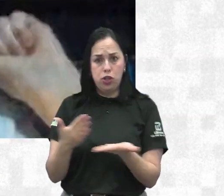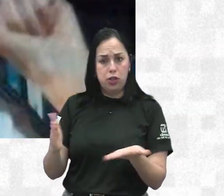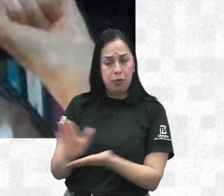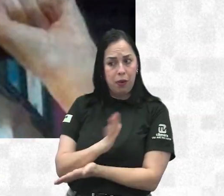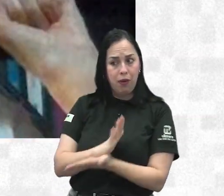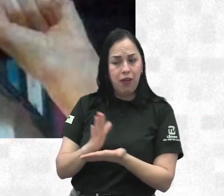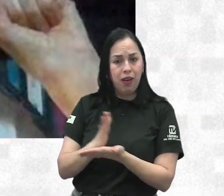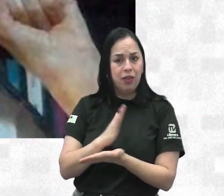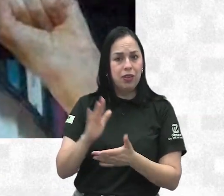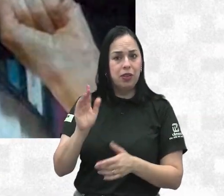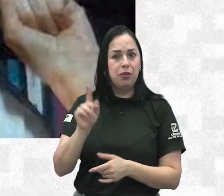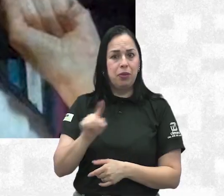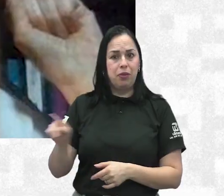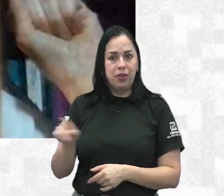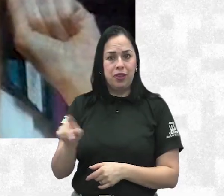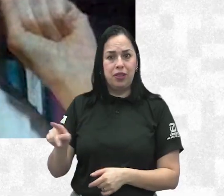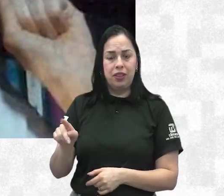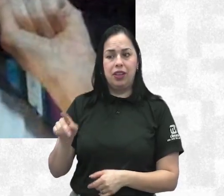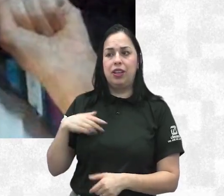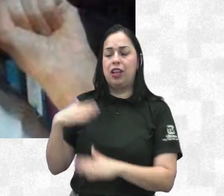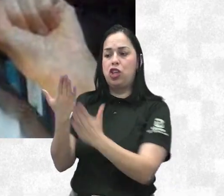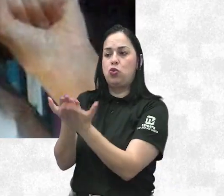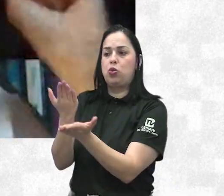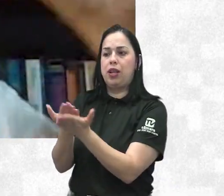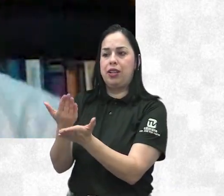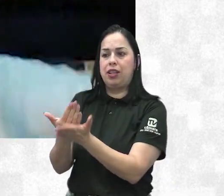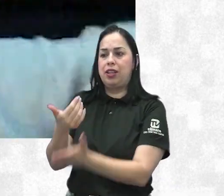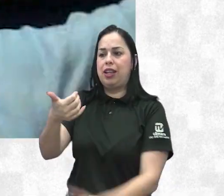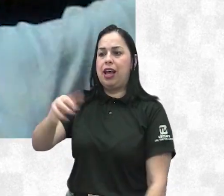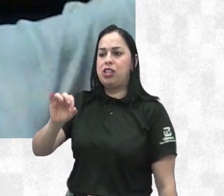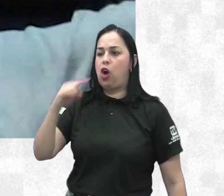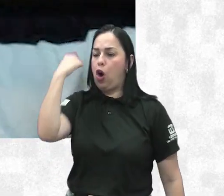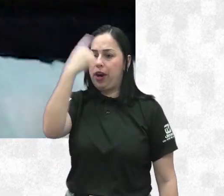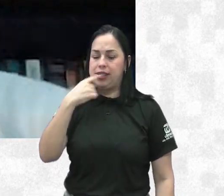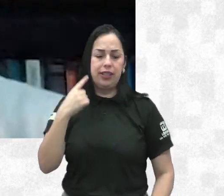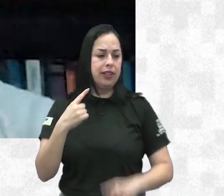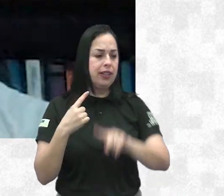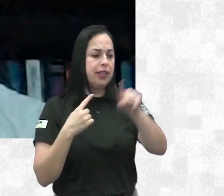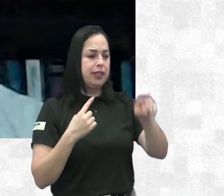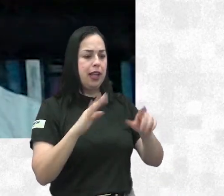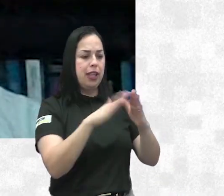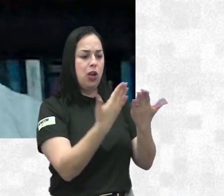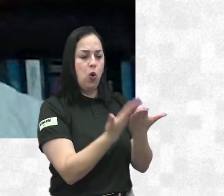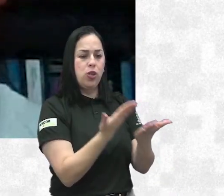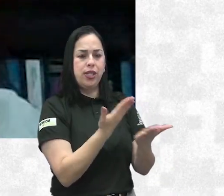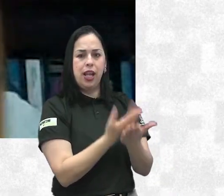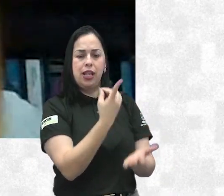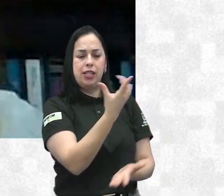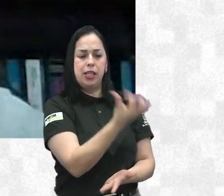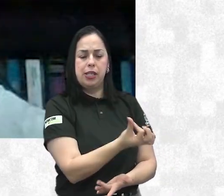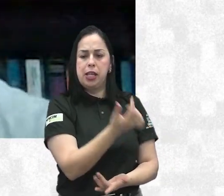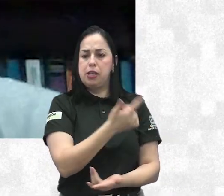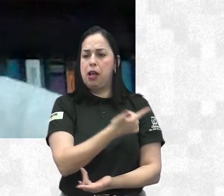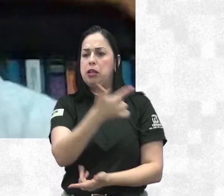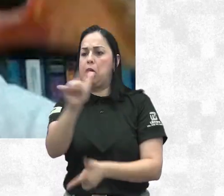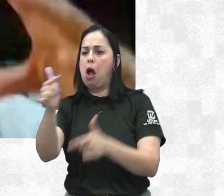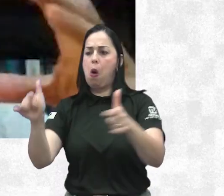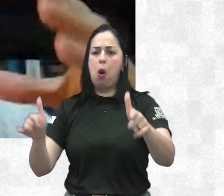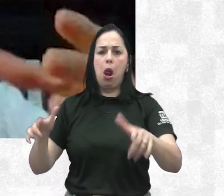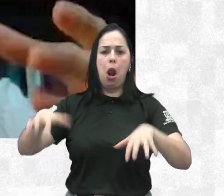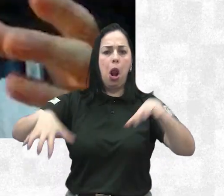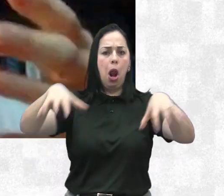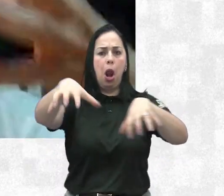muitos professores que dão aula 10 horas numa escola, 16 horas na outra, mais 20 horas na